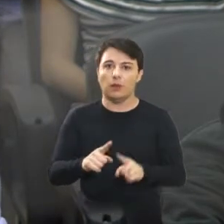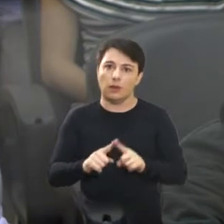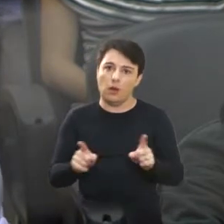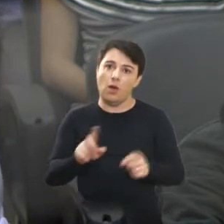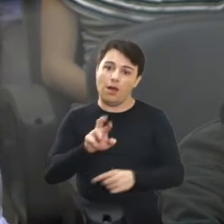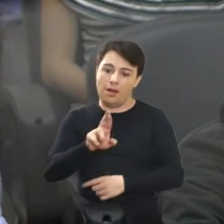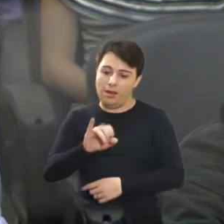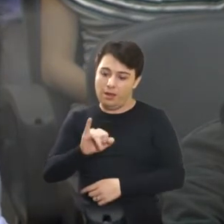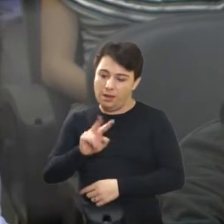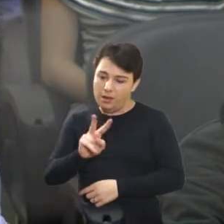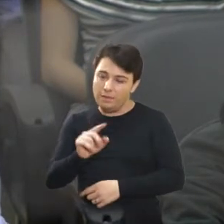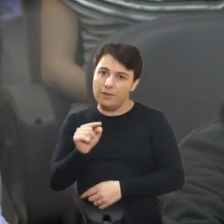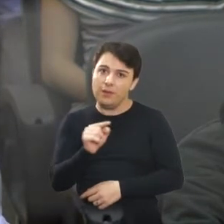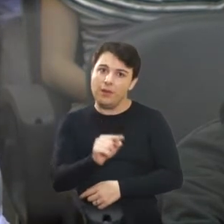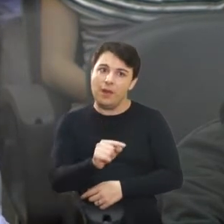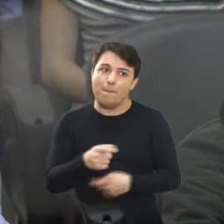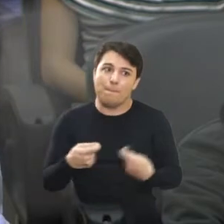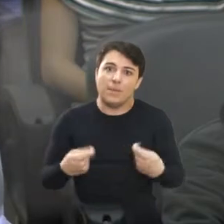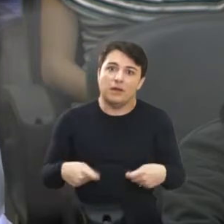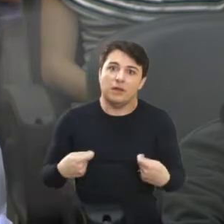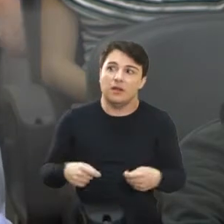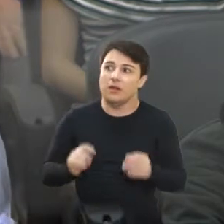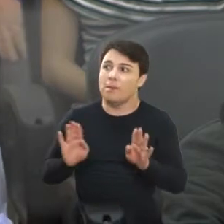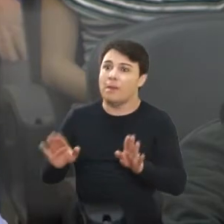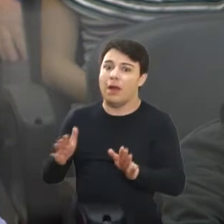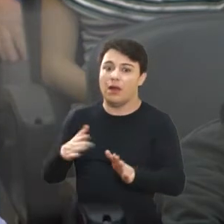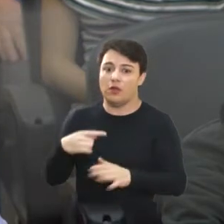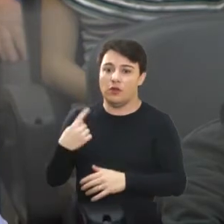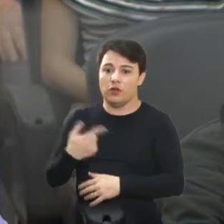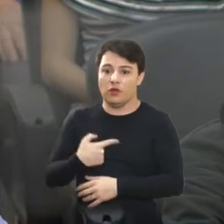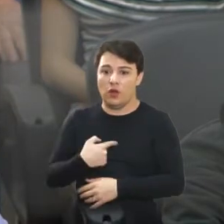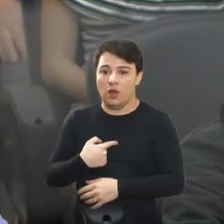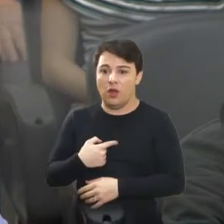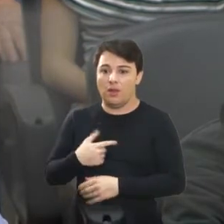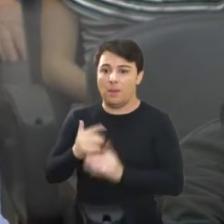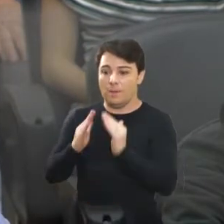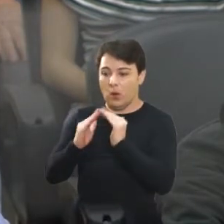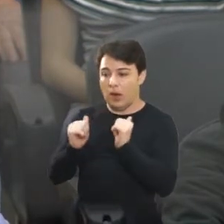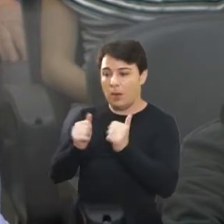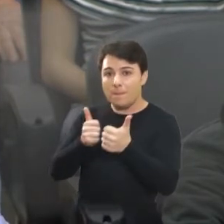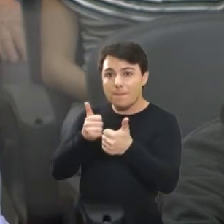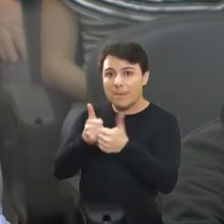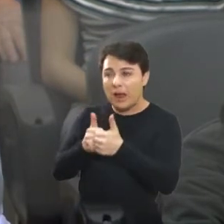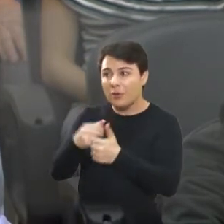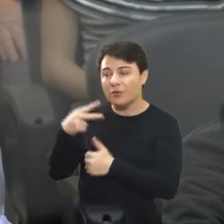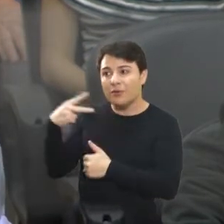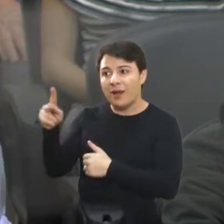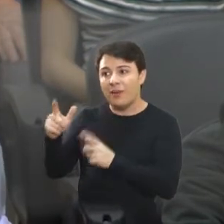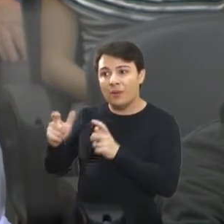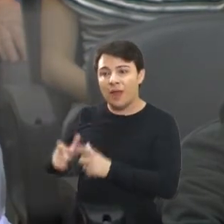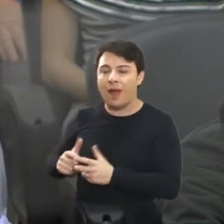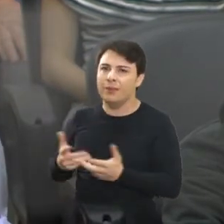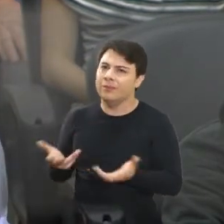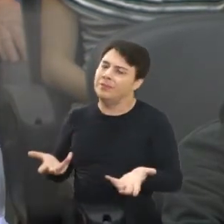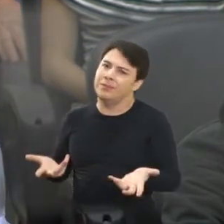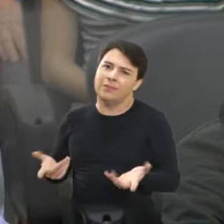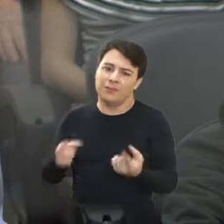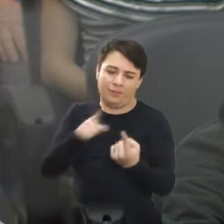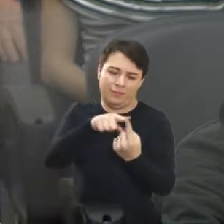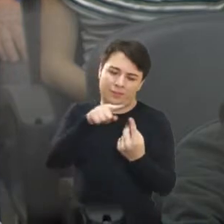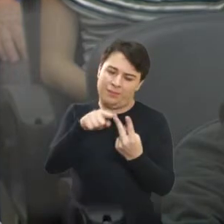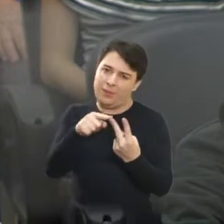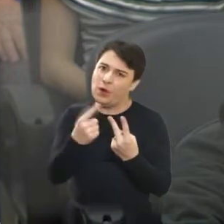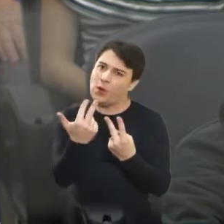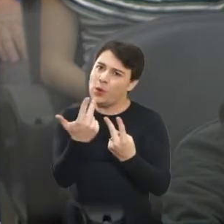o Relatório de Impacto de Vizinhança, e nós somos vizinhos do que se pretende fazer aqui no município. Tá? Então, são esses detalhes